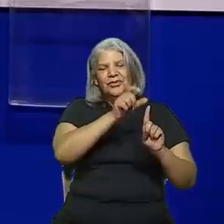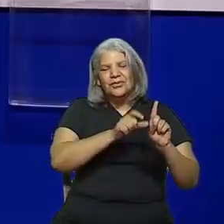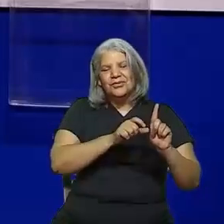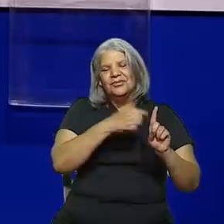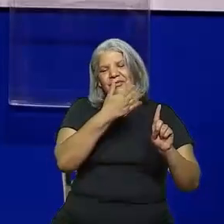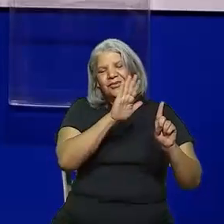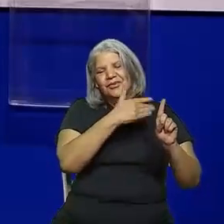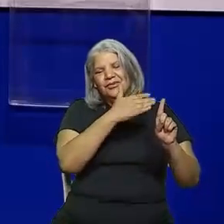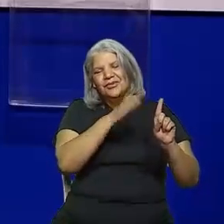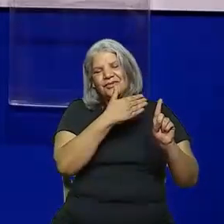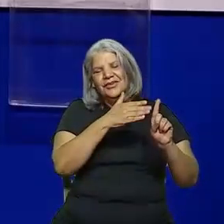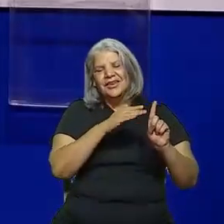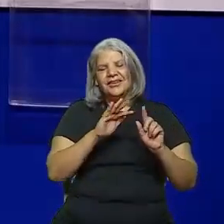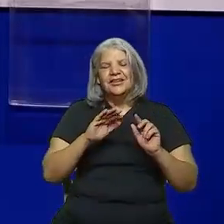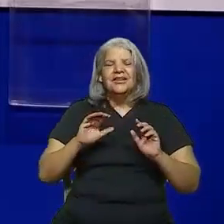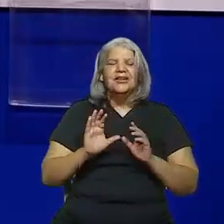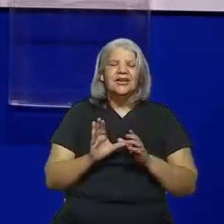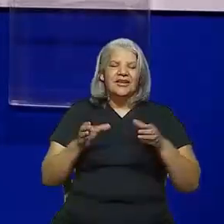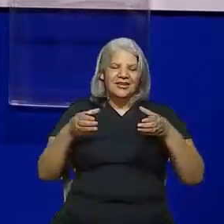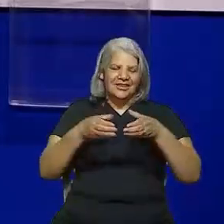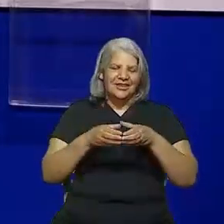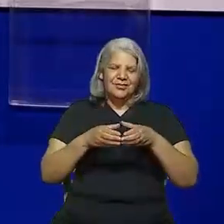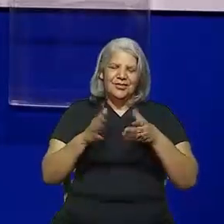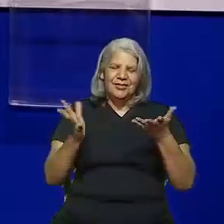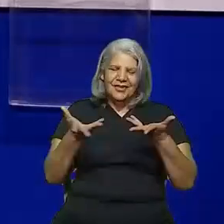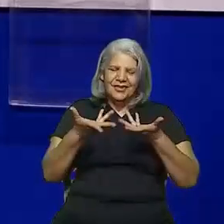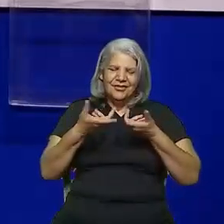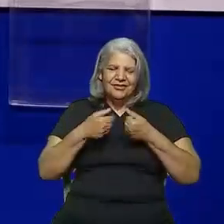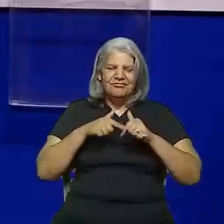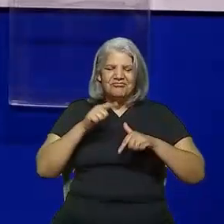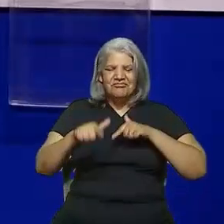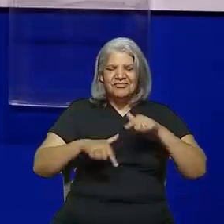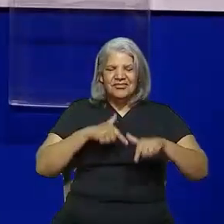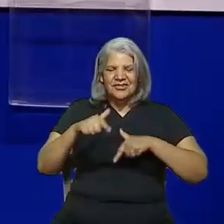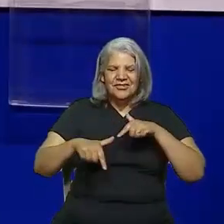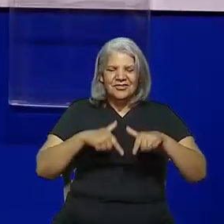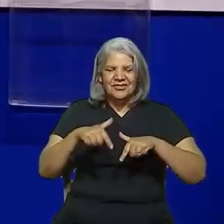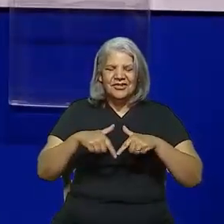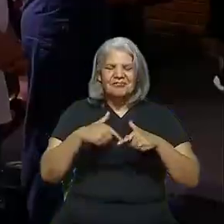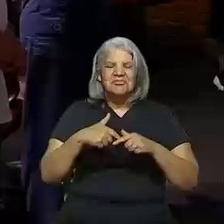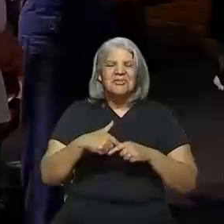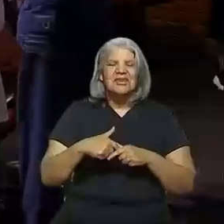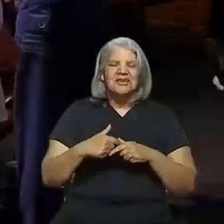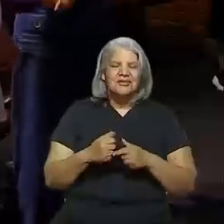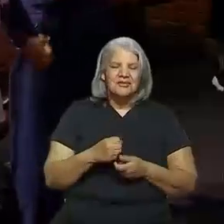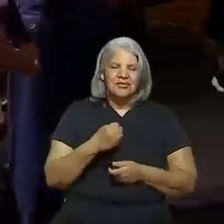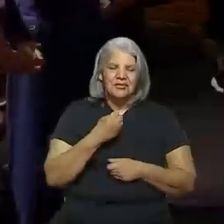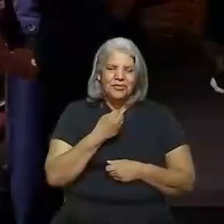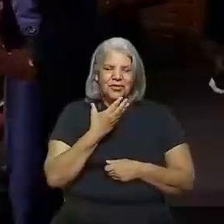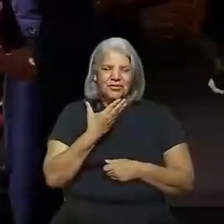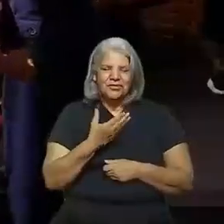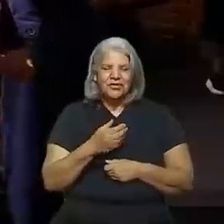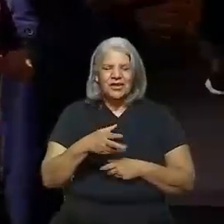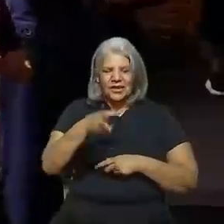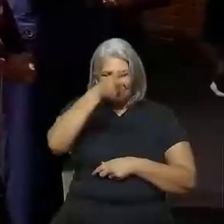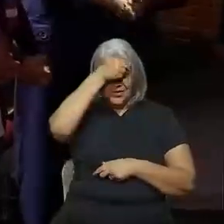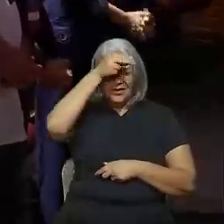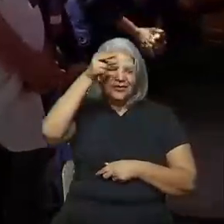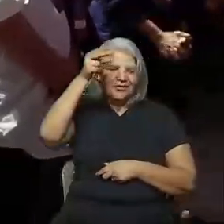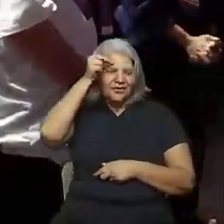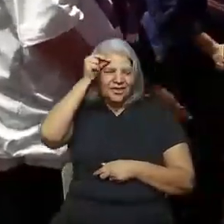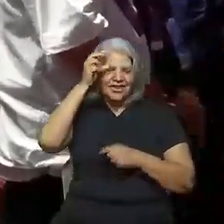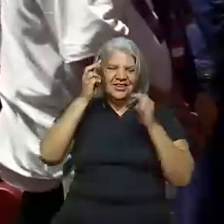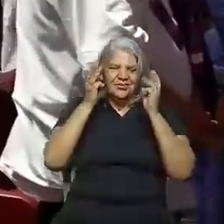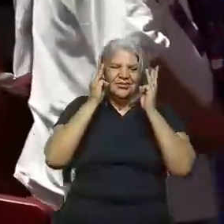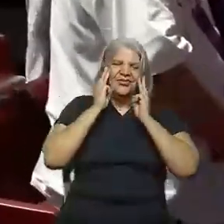a essa equipe fantástica que faz esse trabalho incrível que todo mundo elogiou aqui. Agradecer ao prefeito de Itabira, que está aqui,